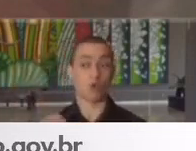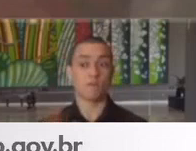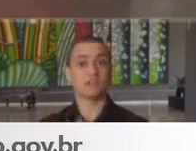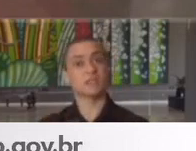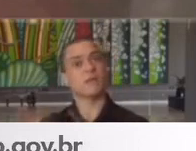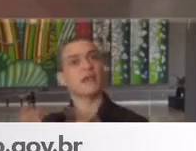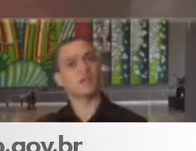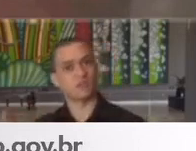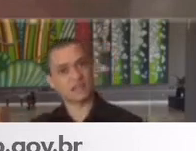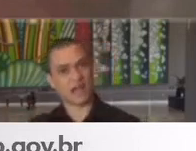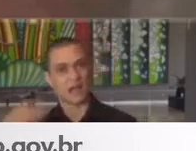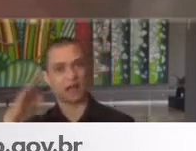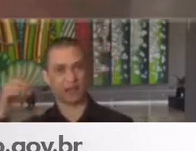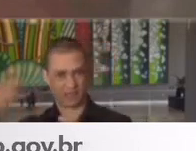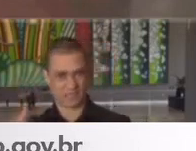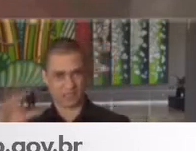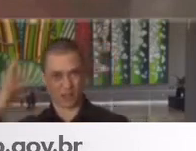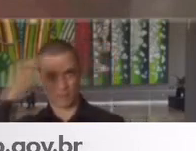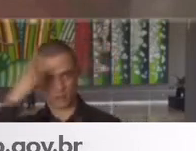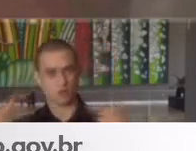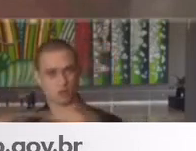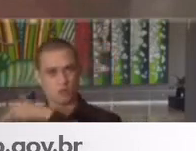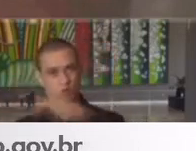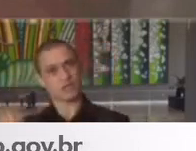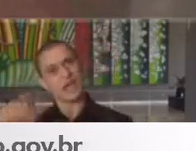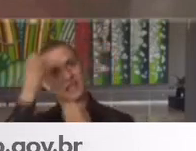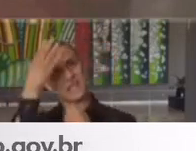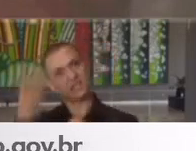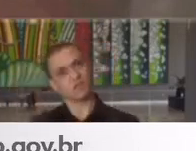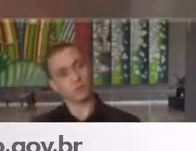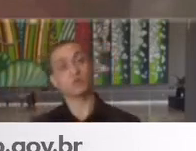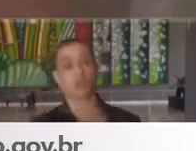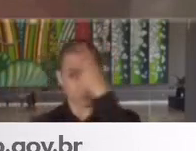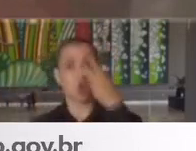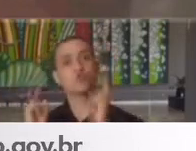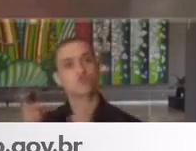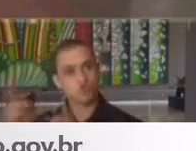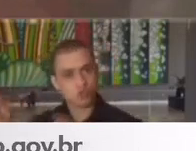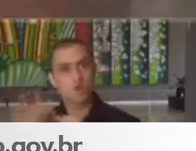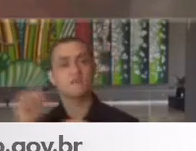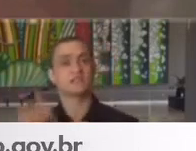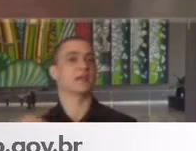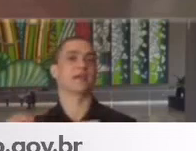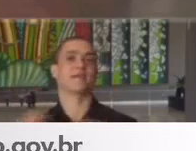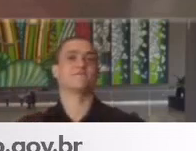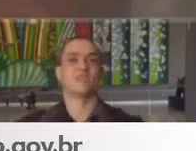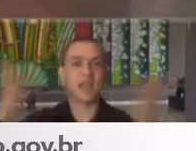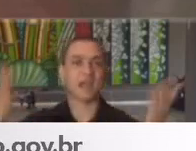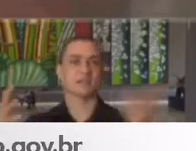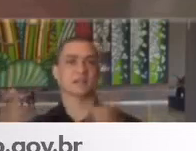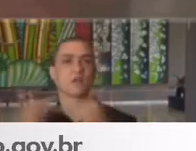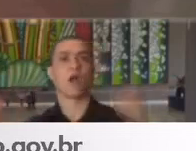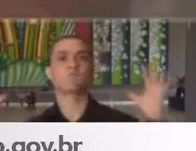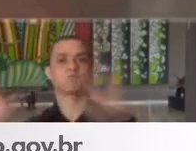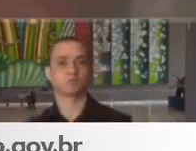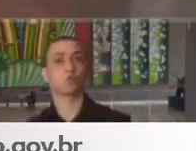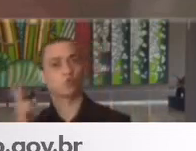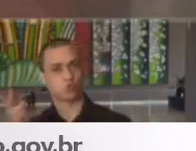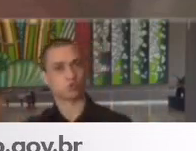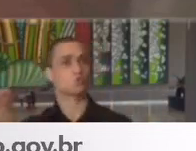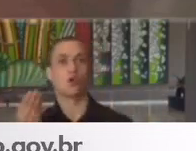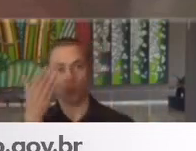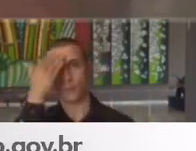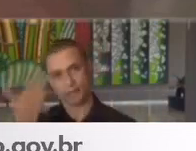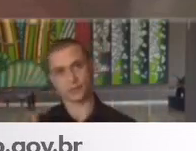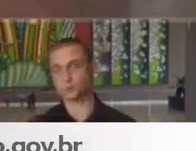combater esses bailes diante, obviamente, dessa informação de que eles continuam acontecendo, esse tipo de aglomerações. Muito obrigado mais uma vez.